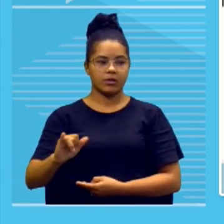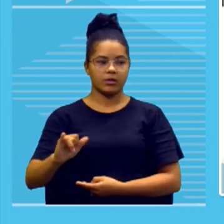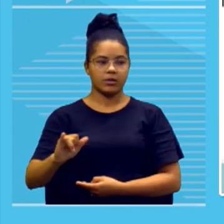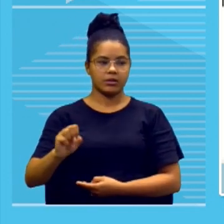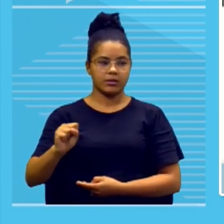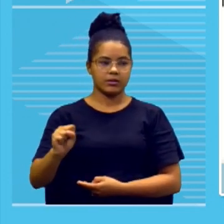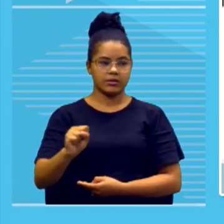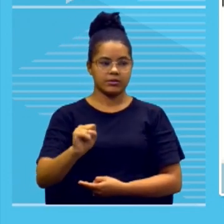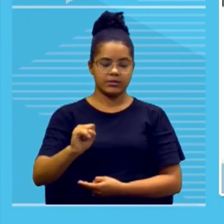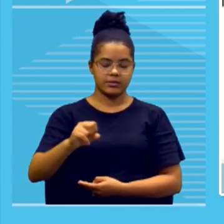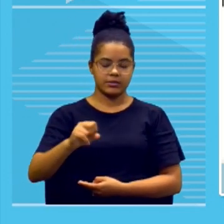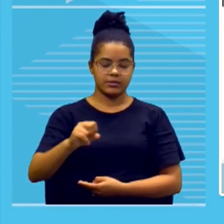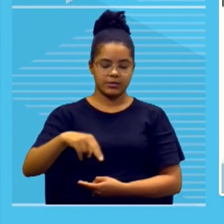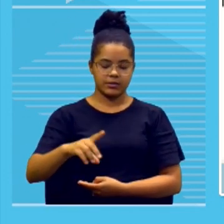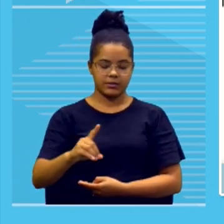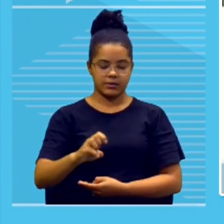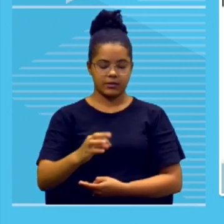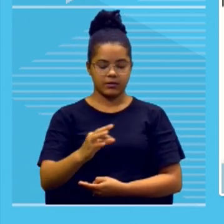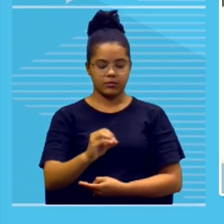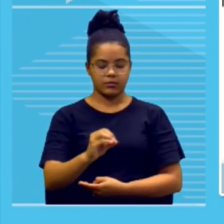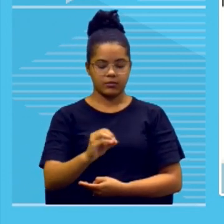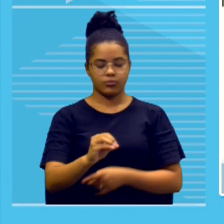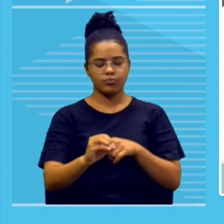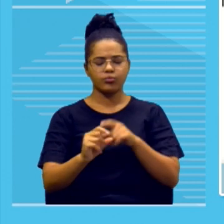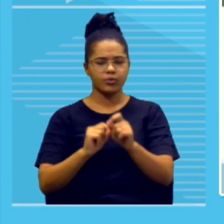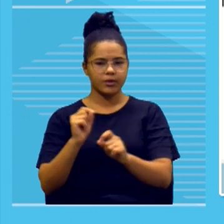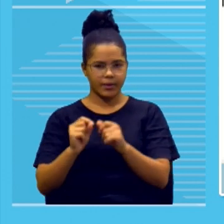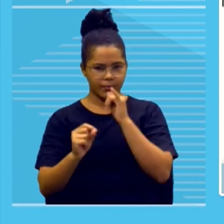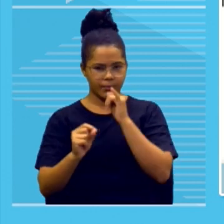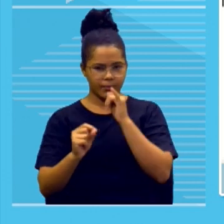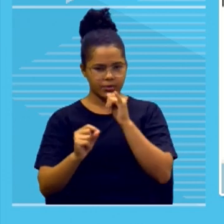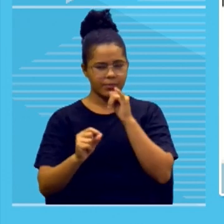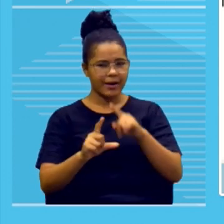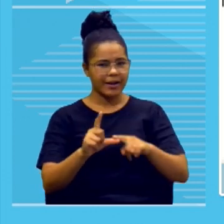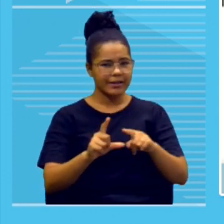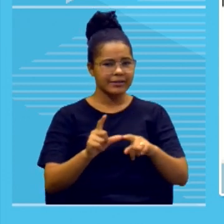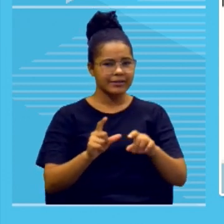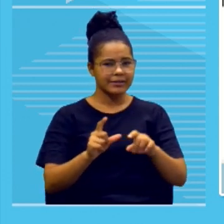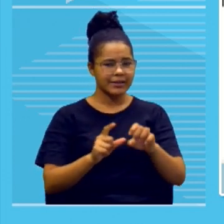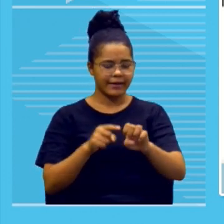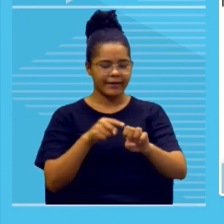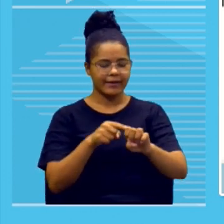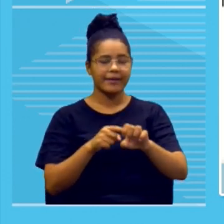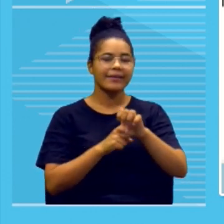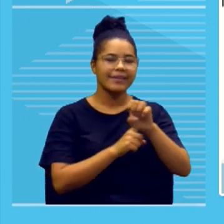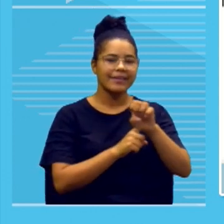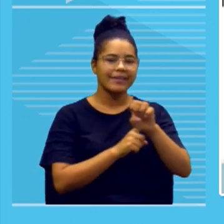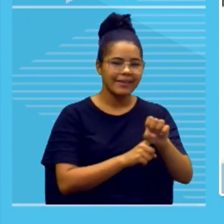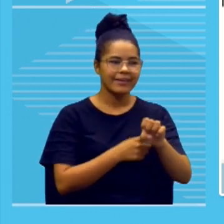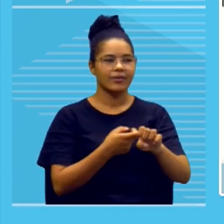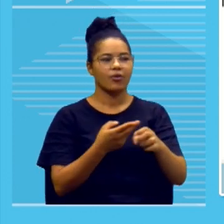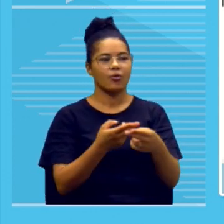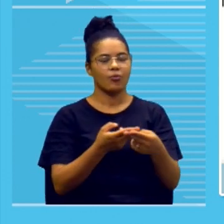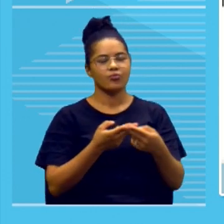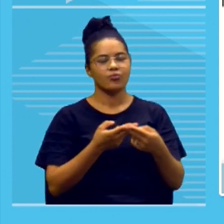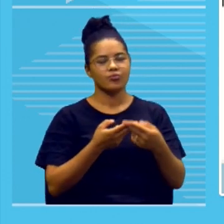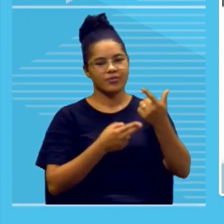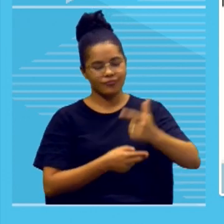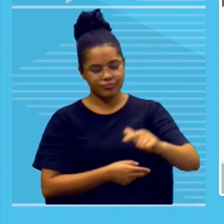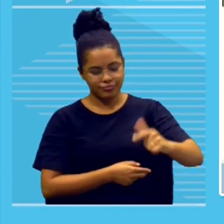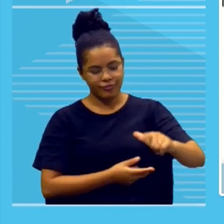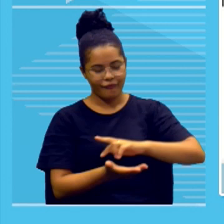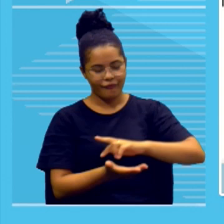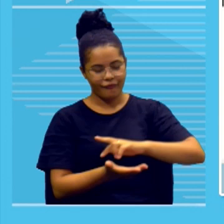Os garotos estudaram e demonstraram seus conhecimentos e sagraram-se vencedores